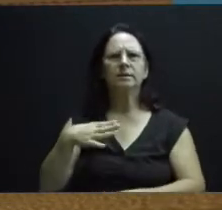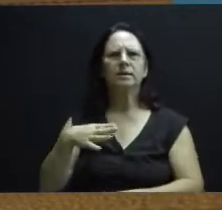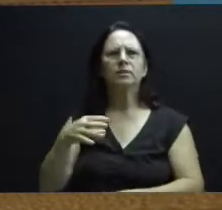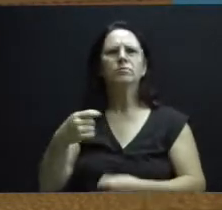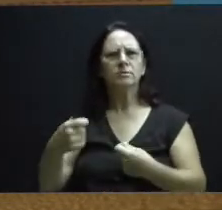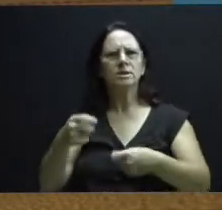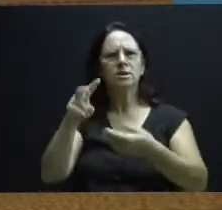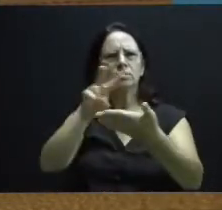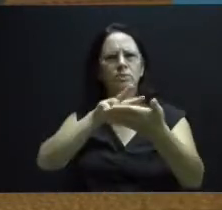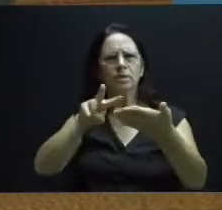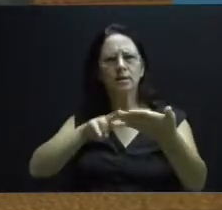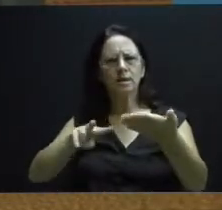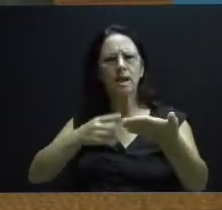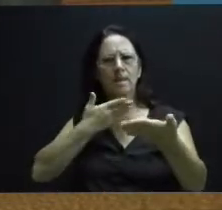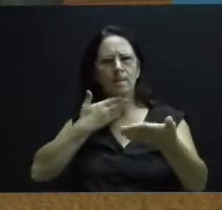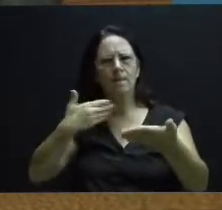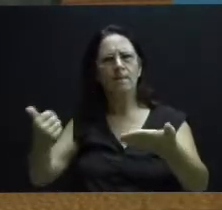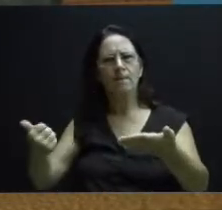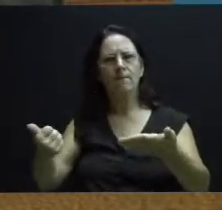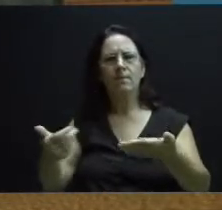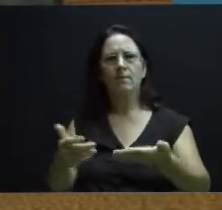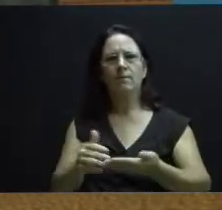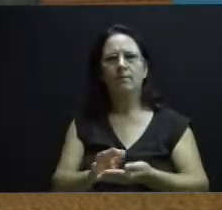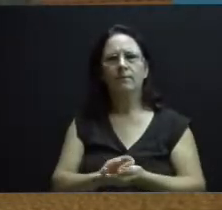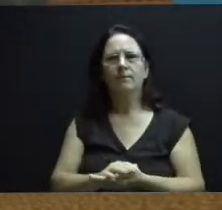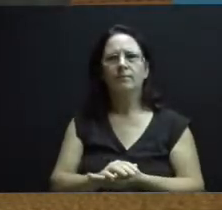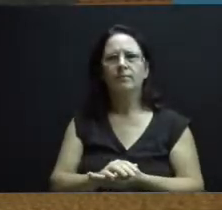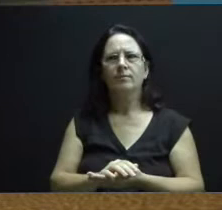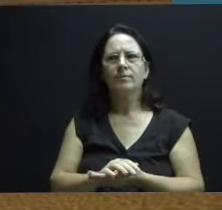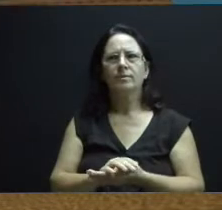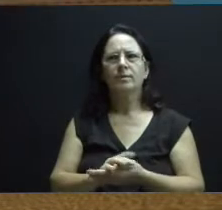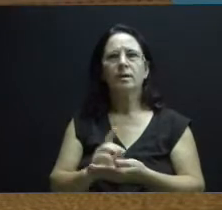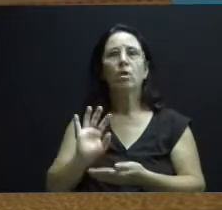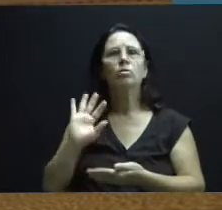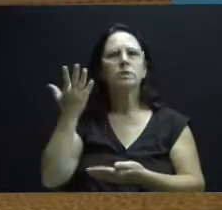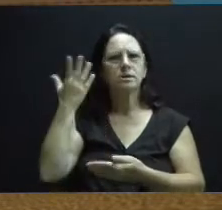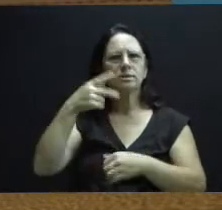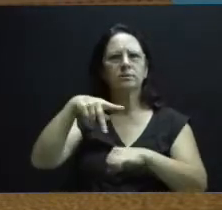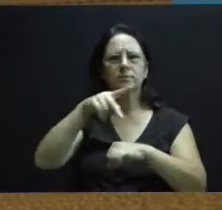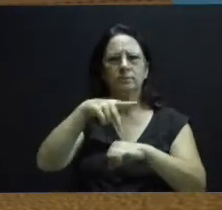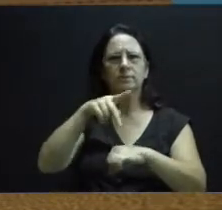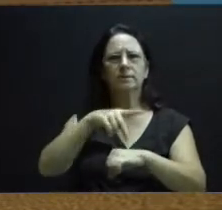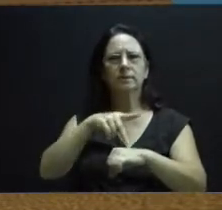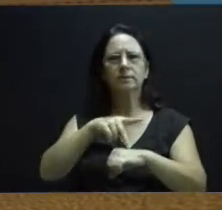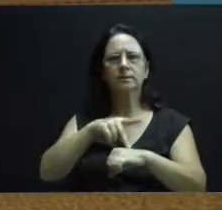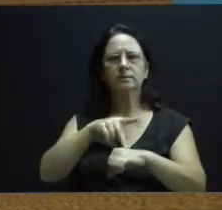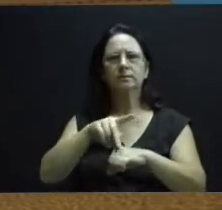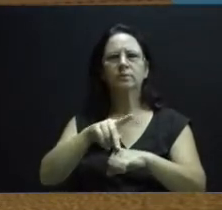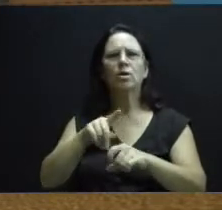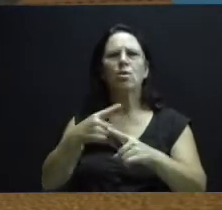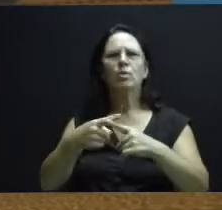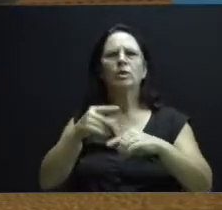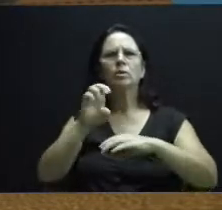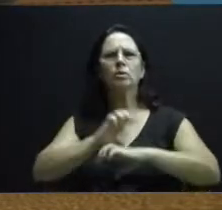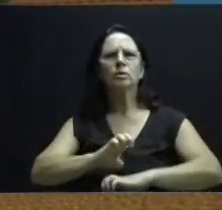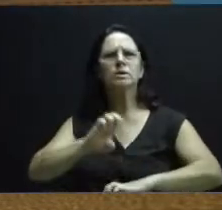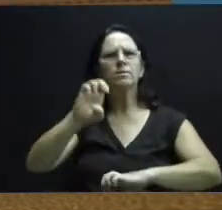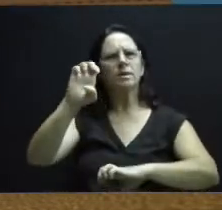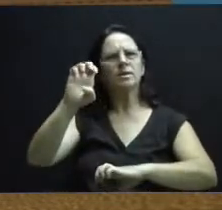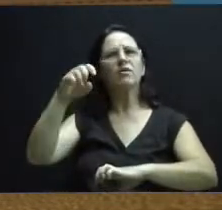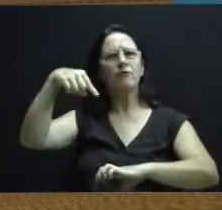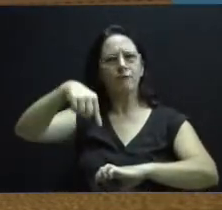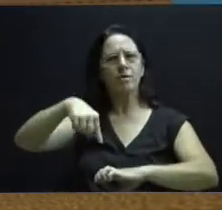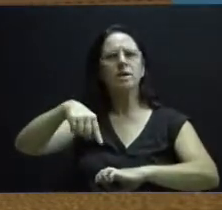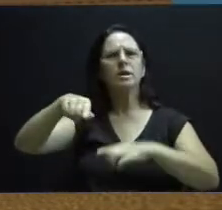melhor até por conta dessa situação que aconteceu nosso país porque os empresários vêm aqui montone